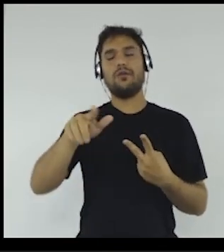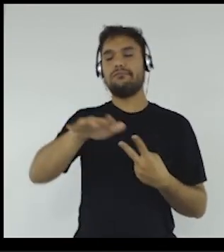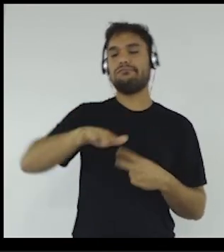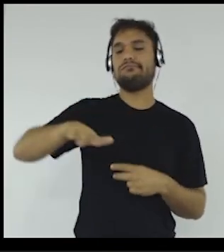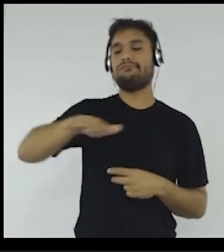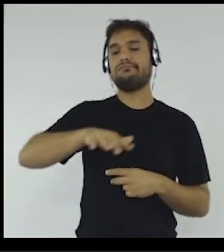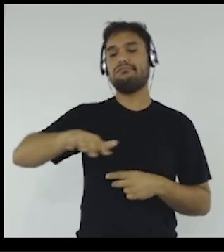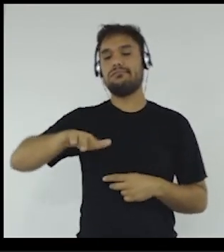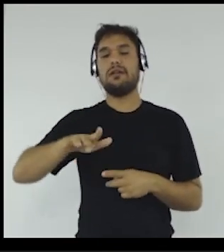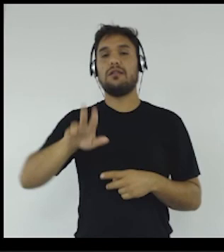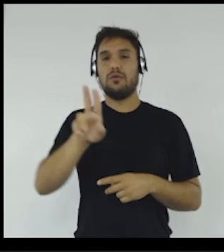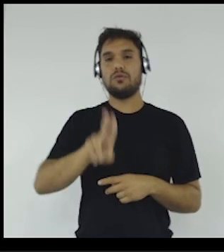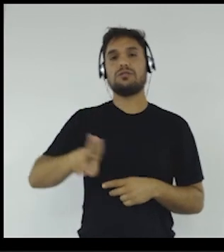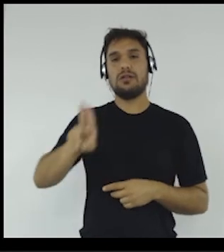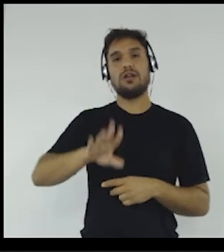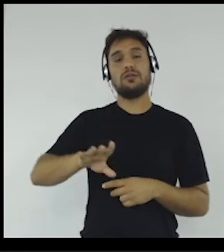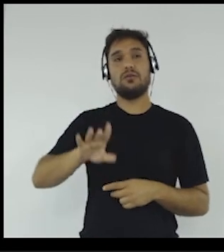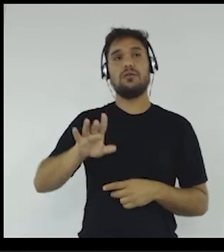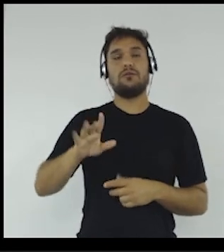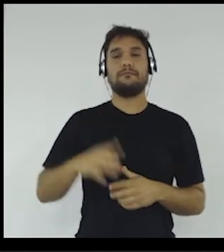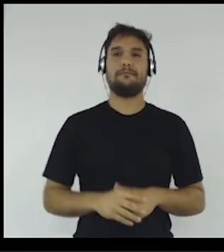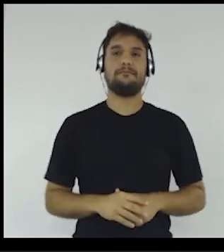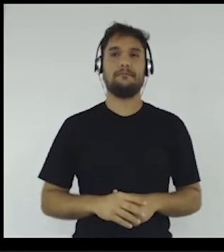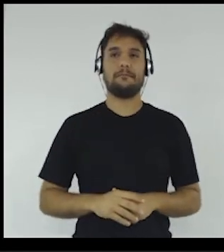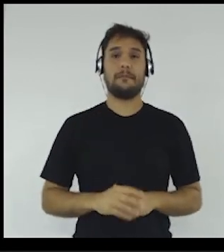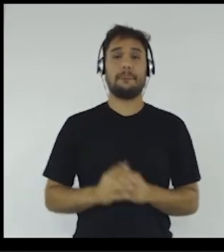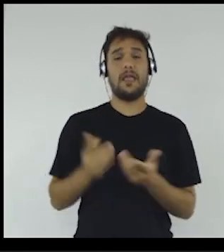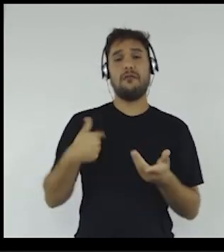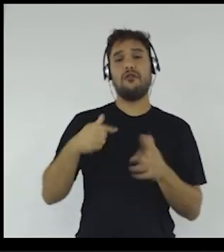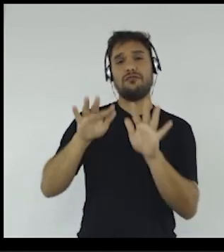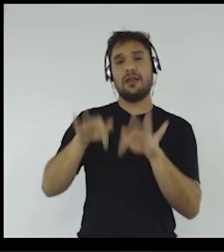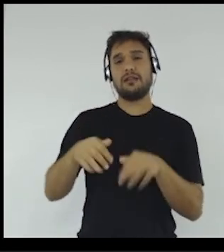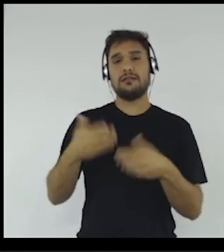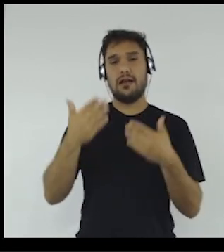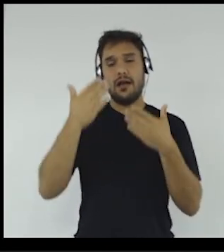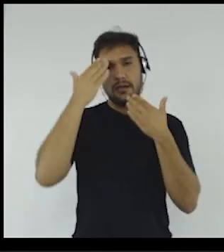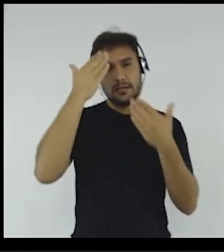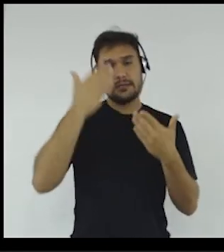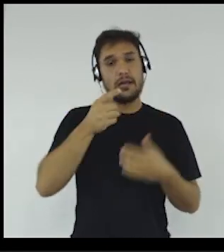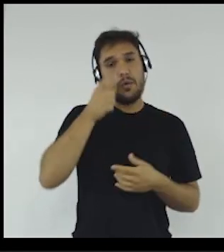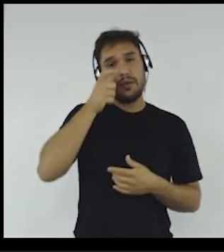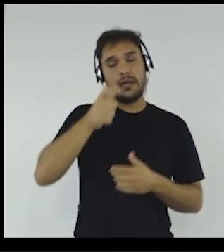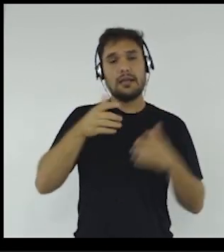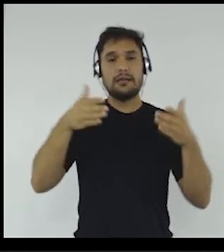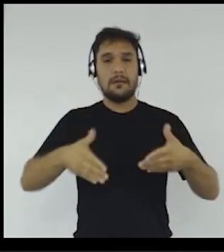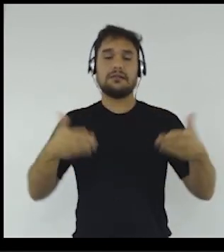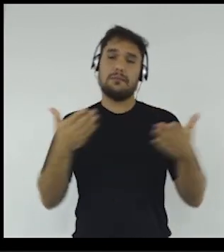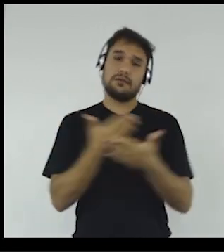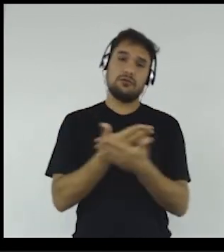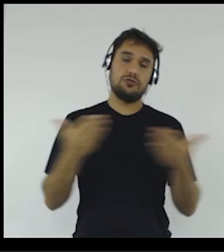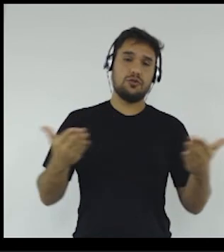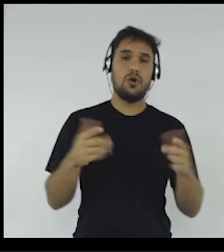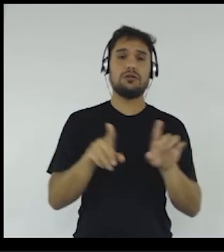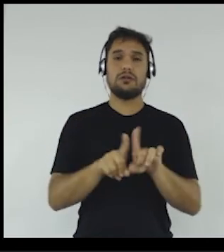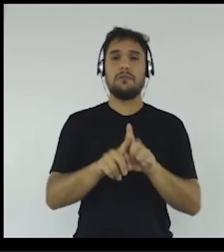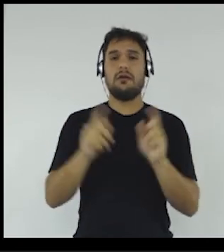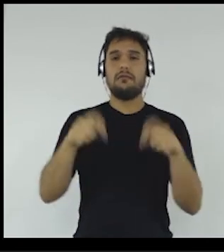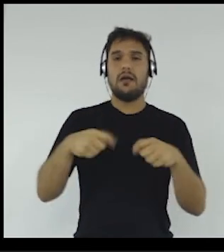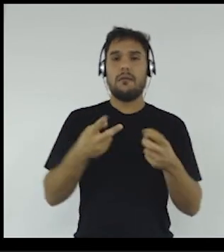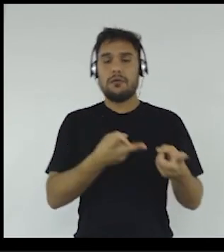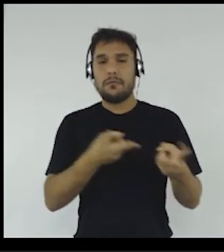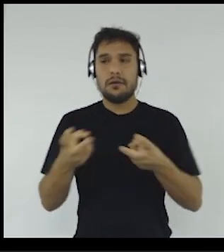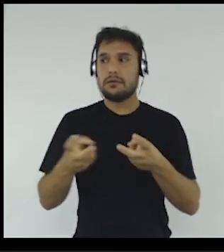também com utilização do direito de superfície. Finalizo agradecendo o interesse e a participação de todos e como pode ser